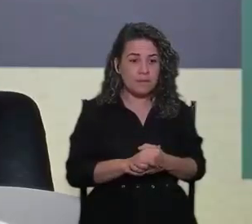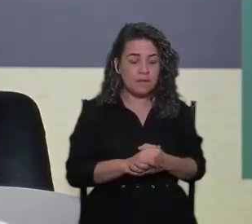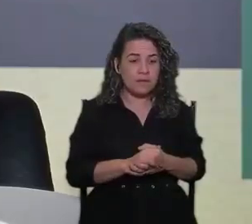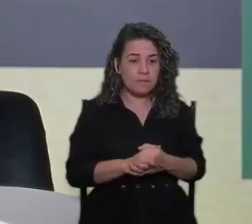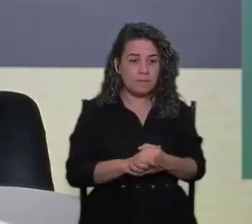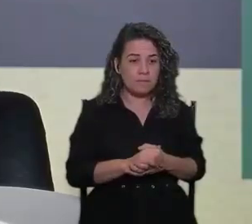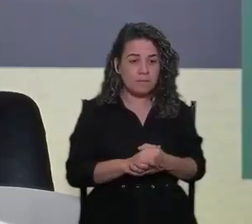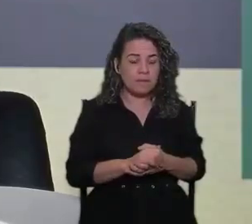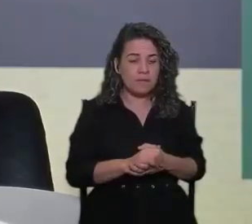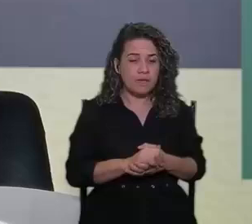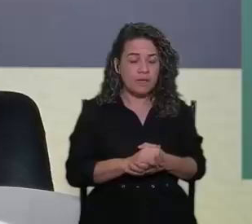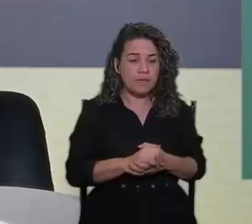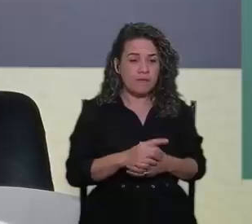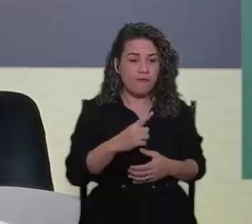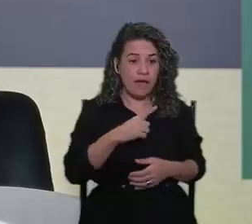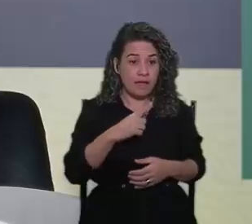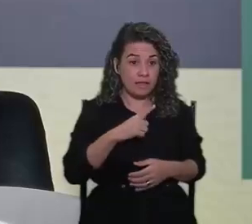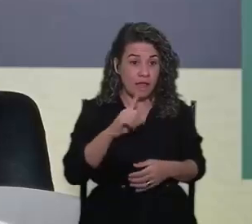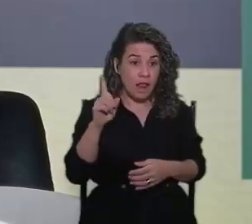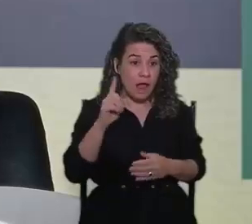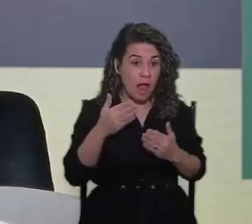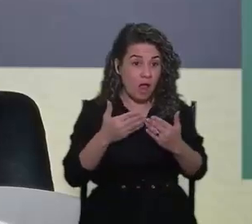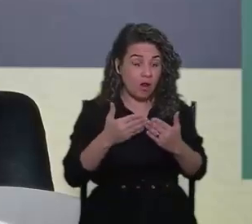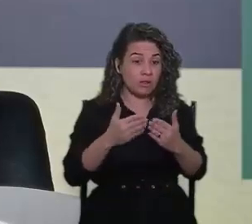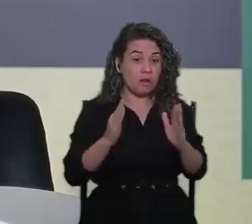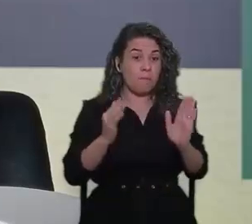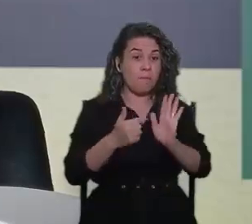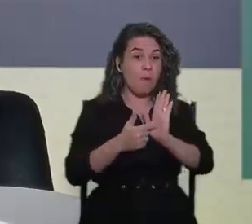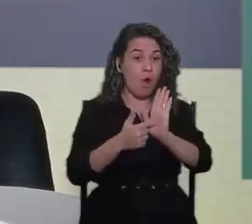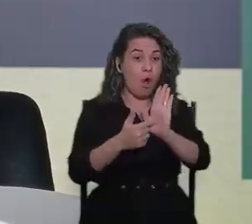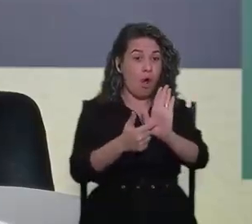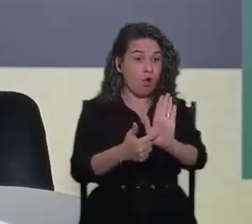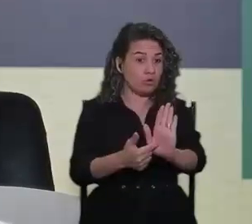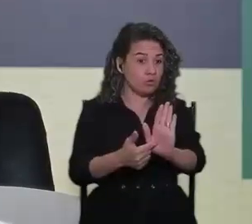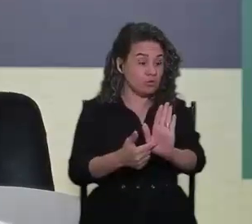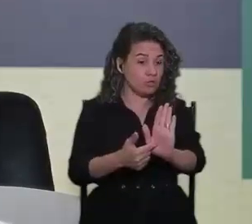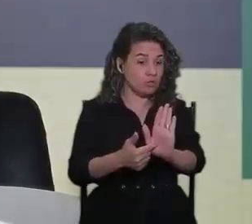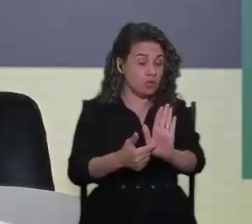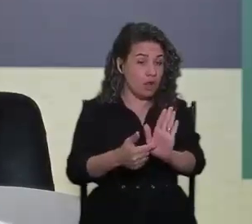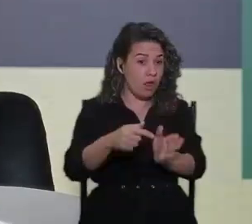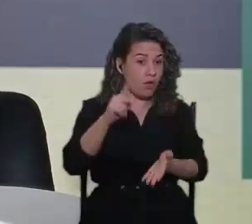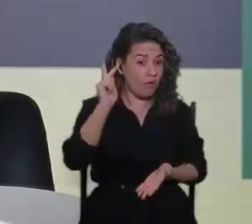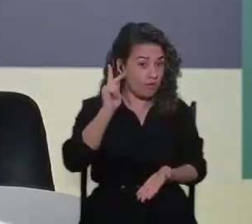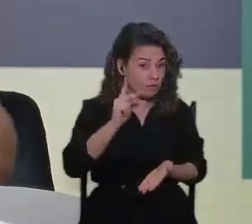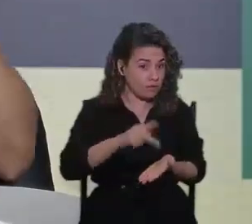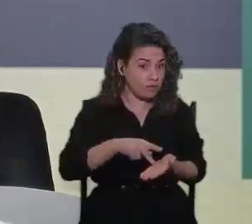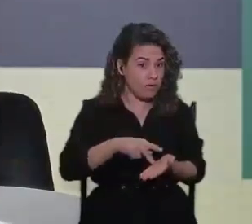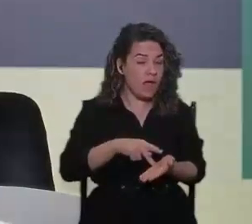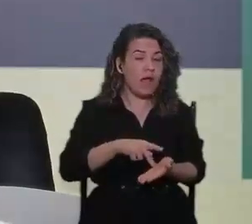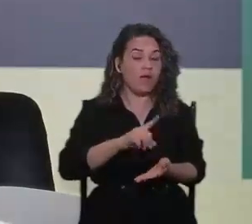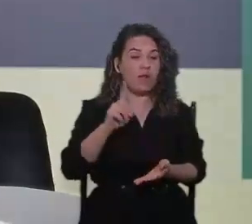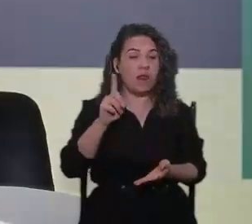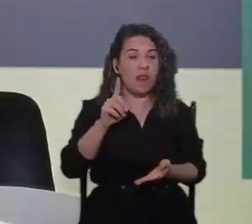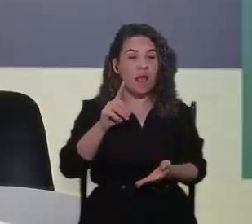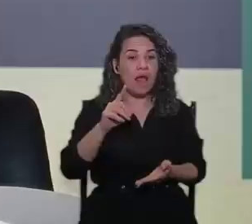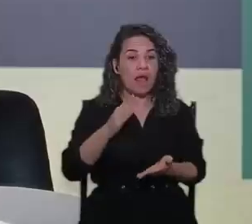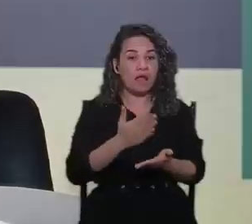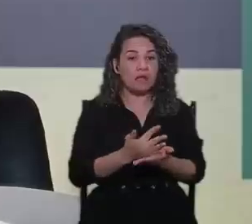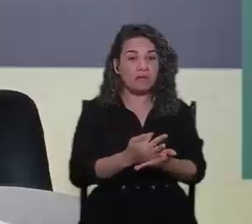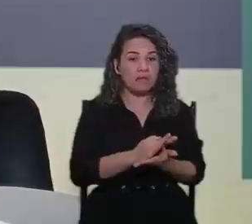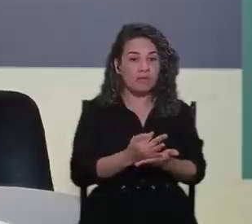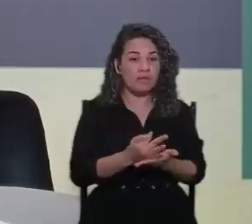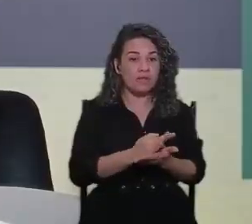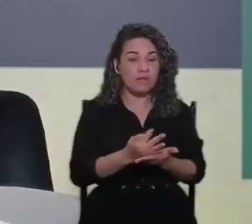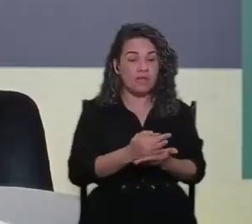no Fli Araxá, início de outubro, onde a gente já vai ter o livro para vender, e os copos e as camisetas.